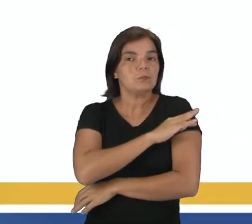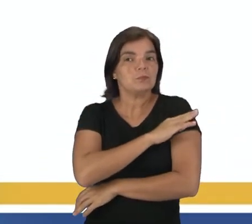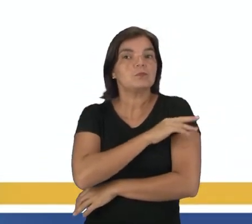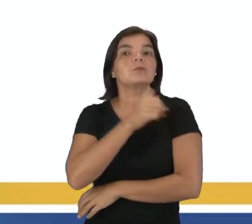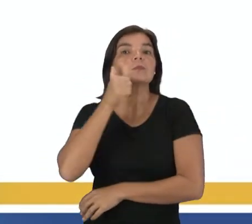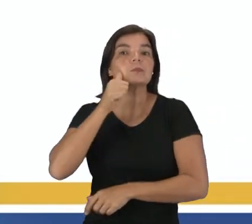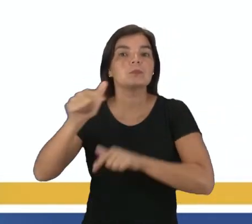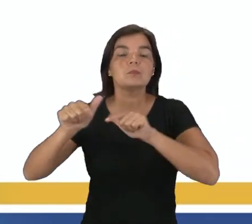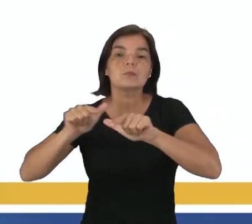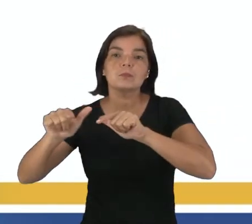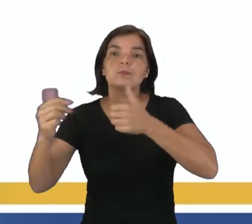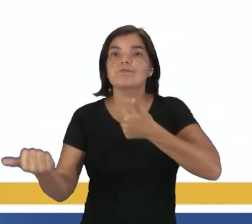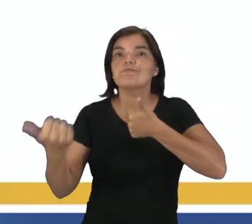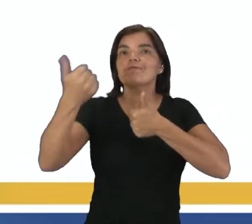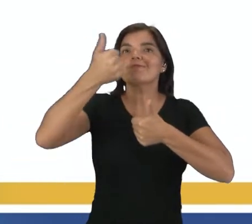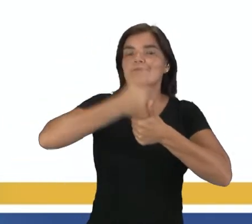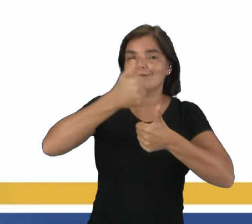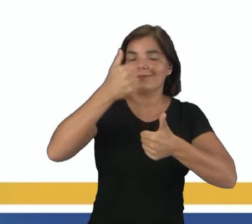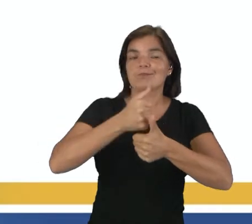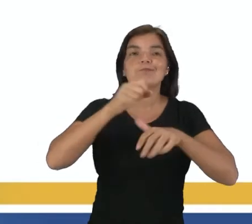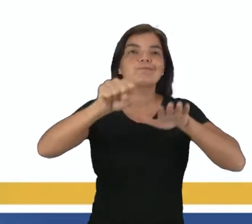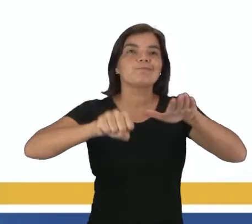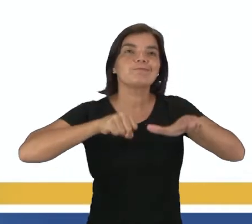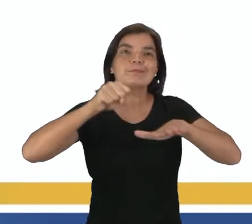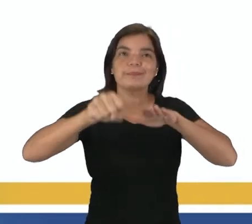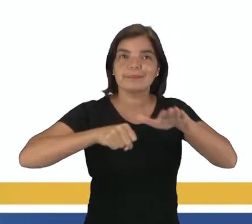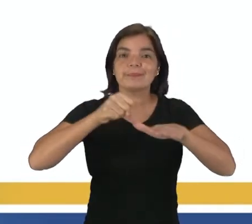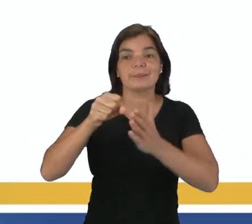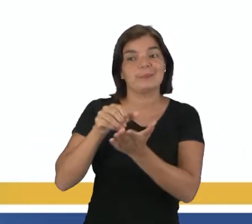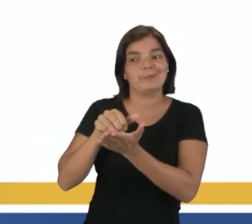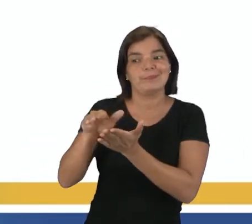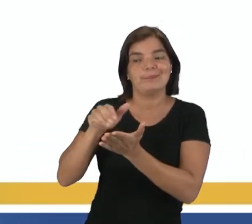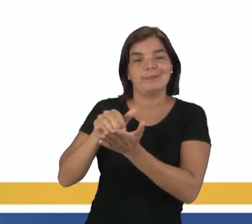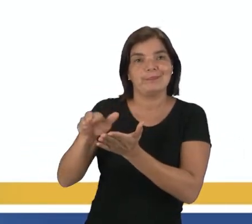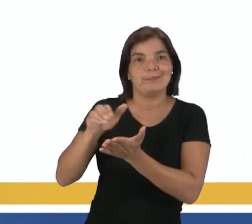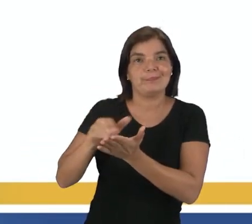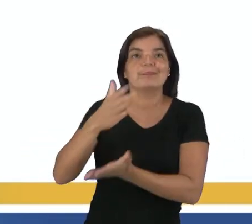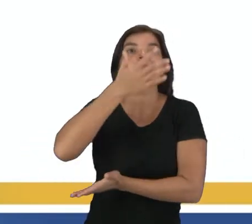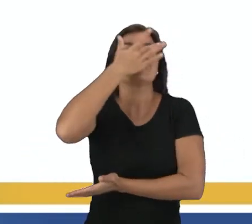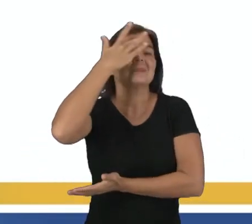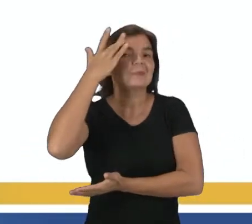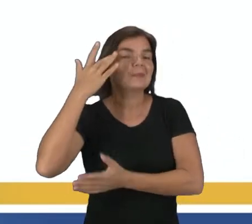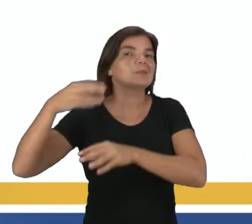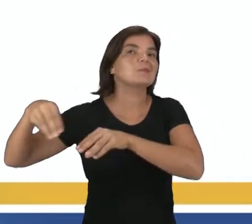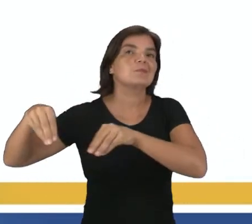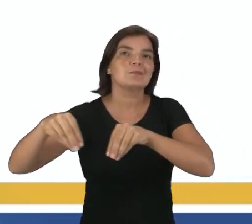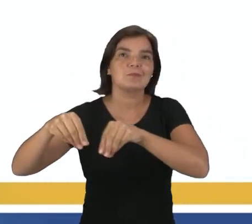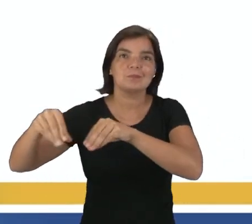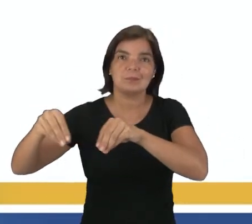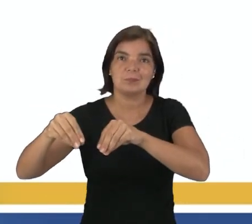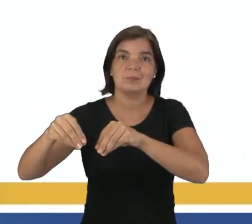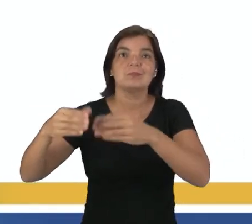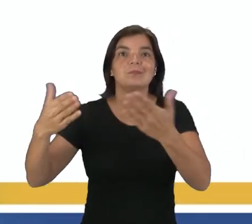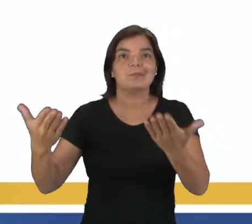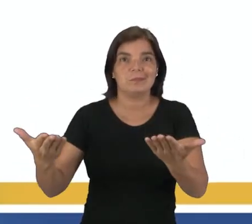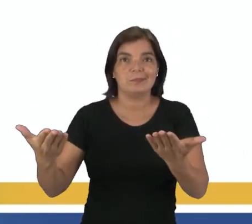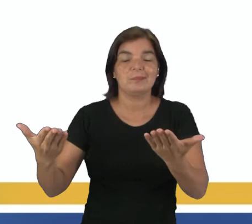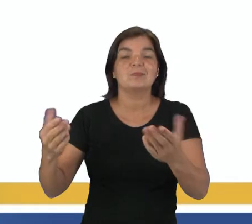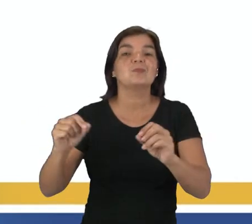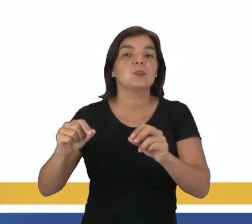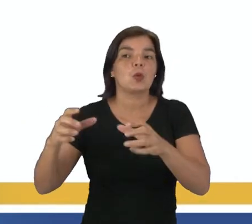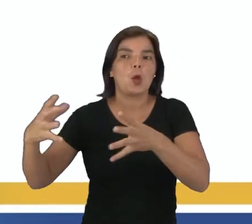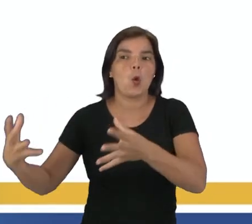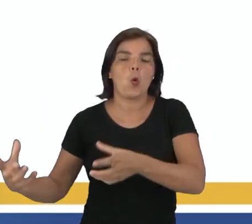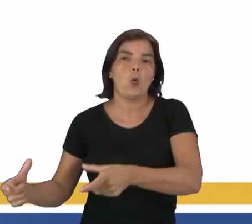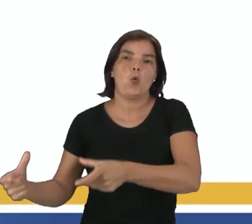a mão de obra no campo foi substituída pelo em vários expulsando as pessoas da pele